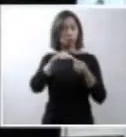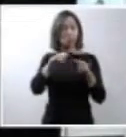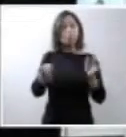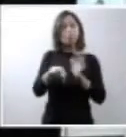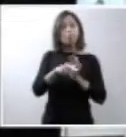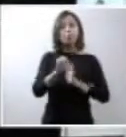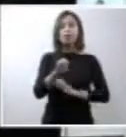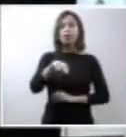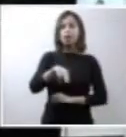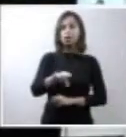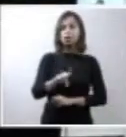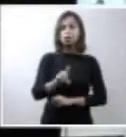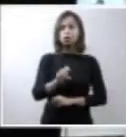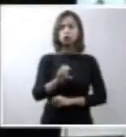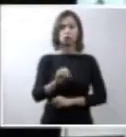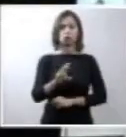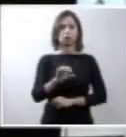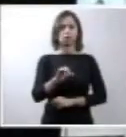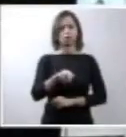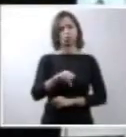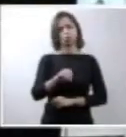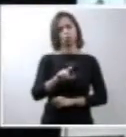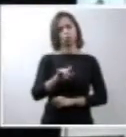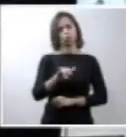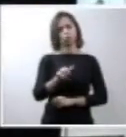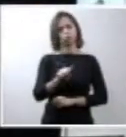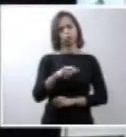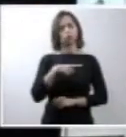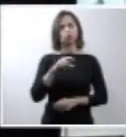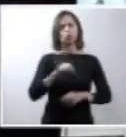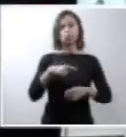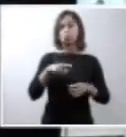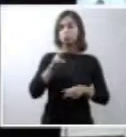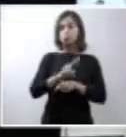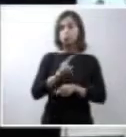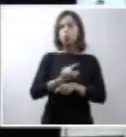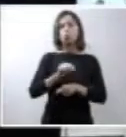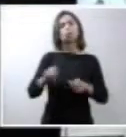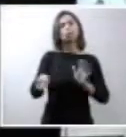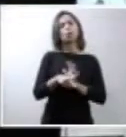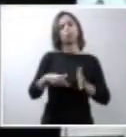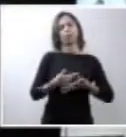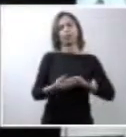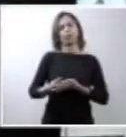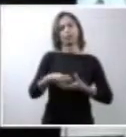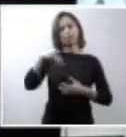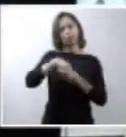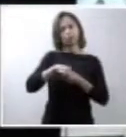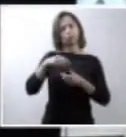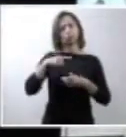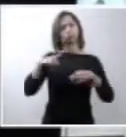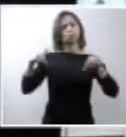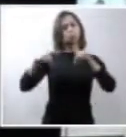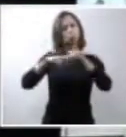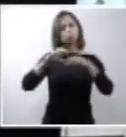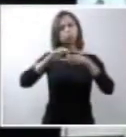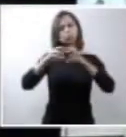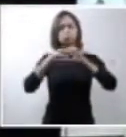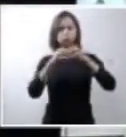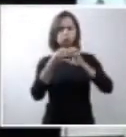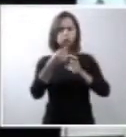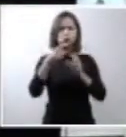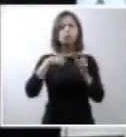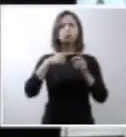endócrino, é o concepto, é o ser gerado. O ser gerado, ele é capaz de produzir